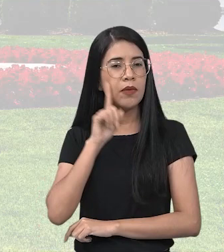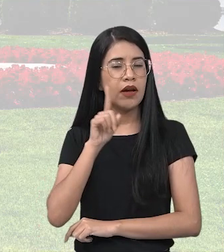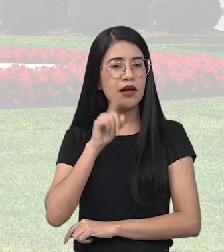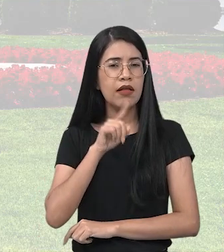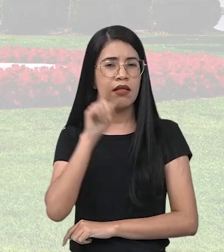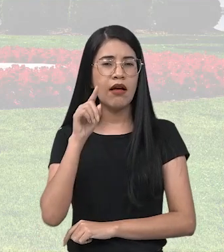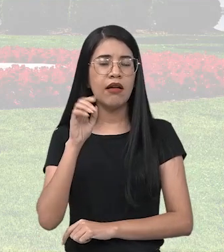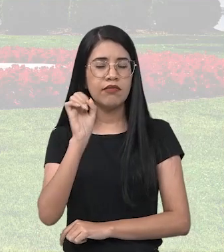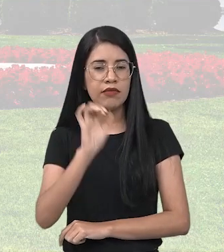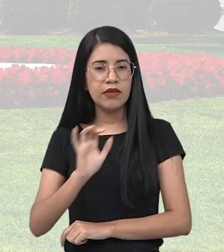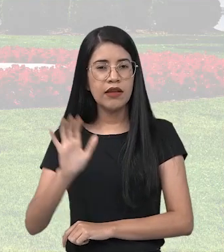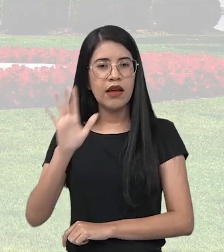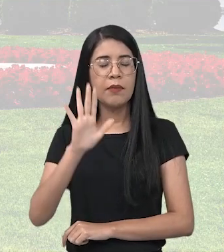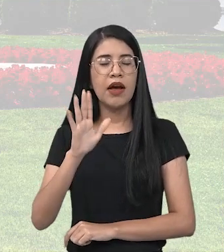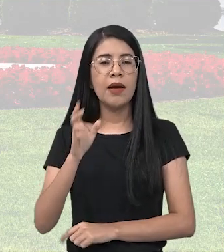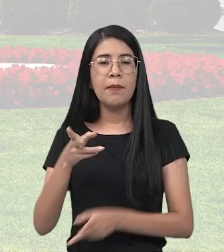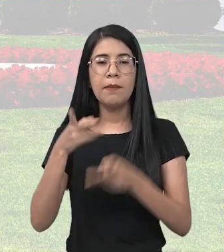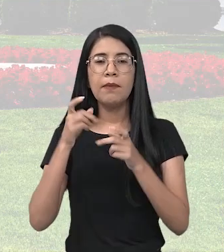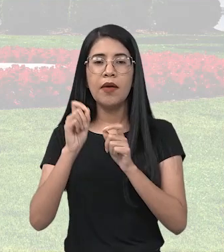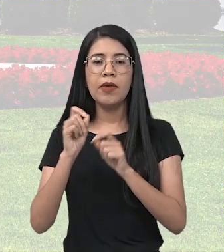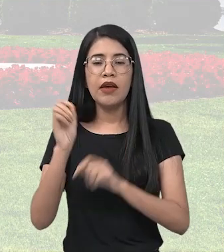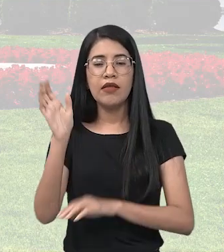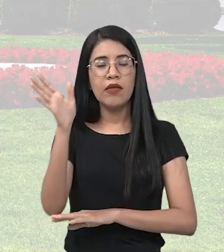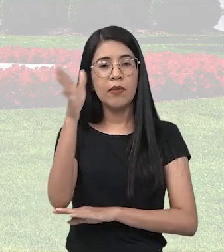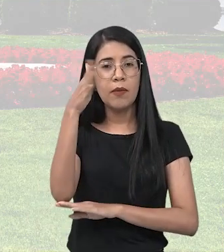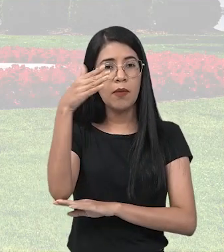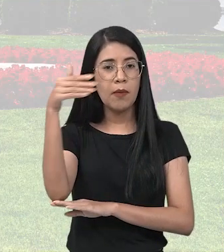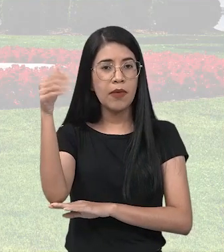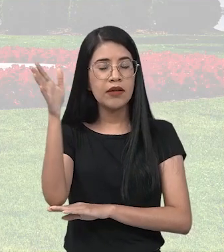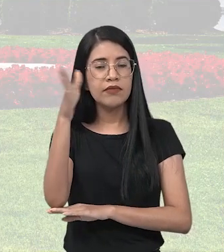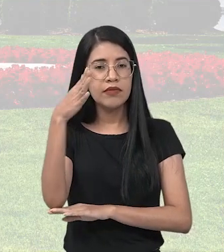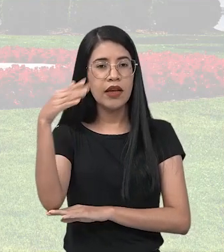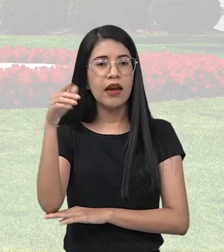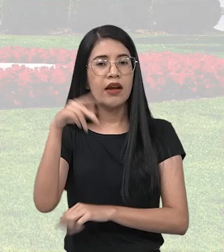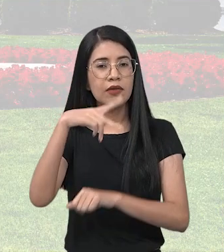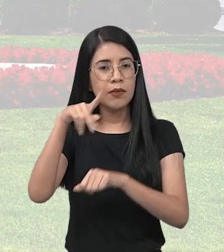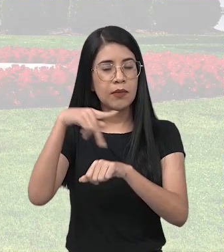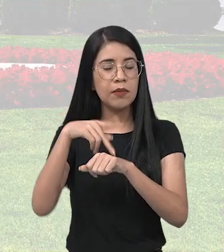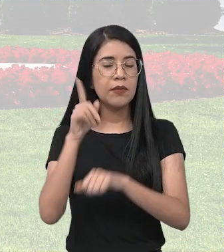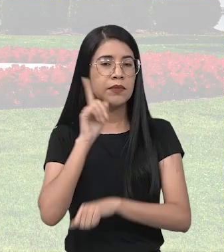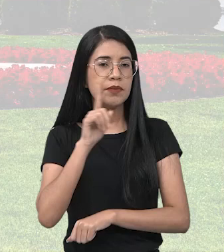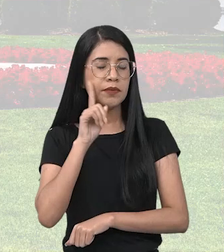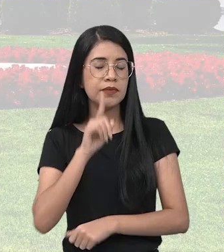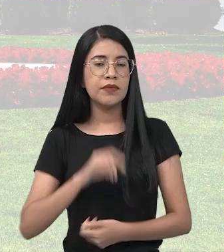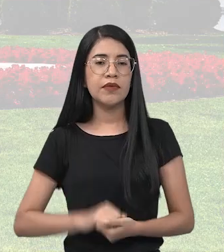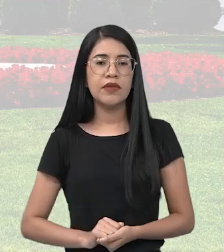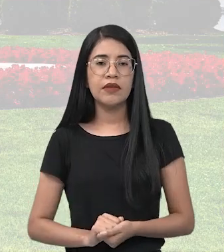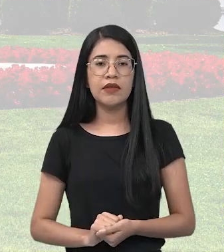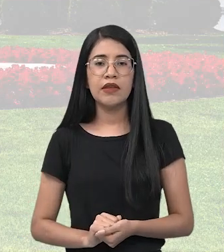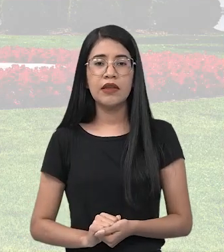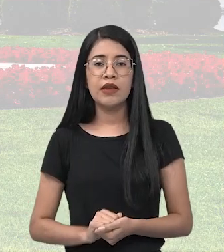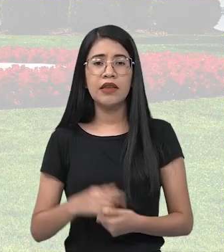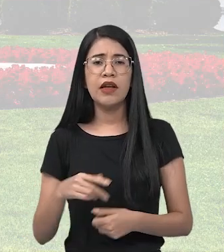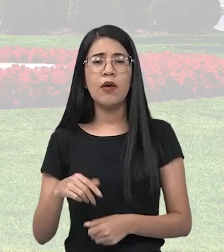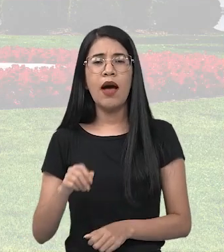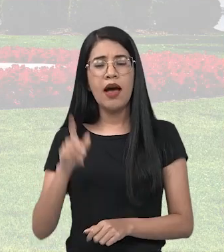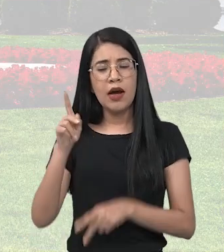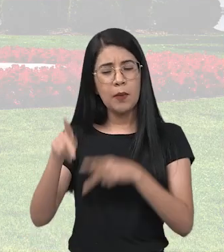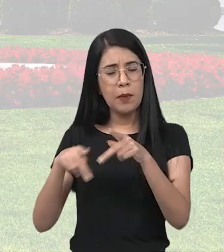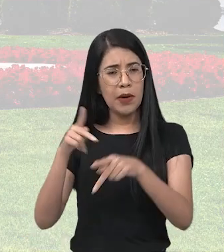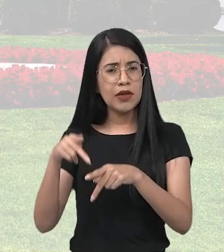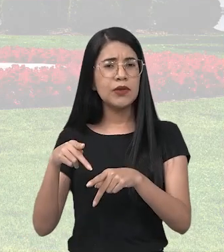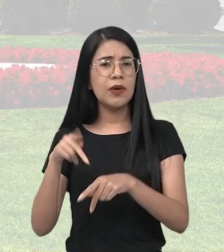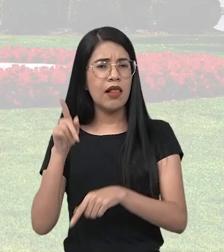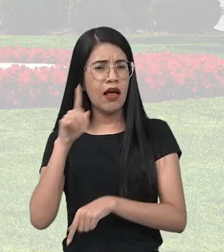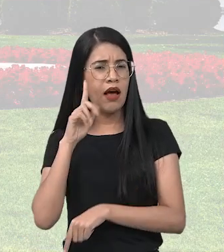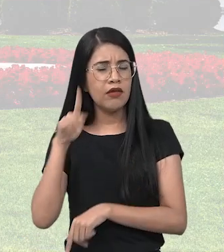em cima a gente está conseguindo identificar que temos a bandeira dos Estados Unidos, porque uma coisa que o norte-americano